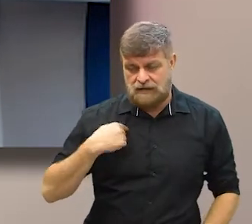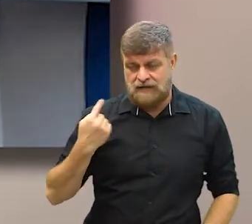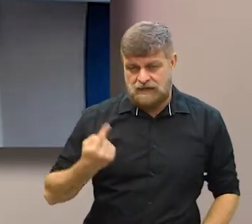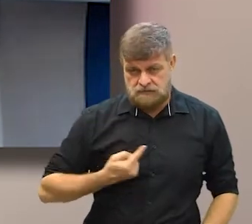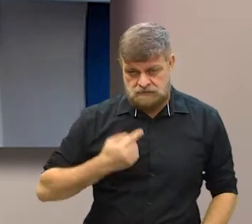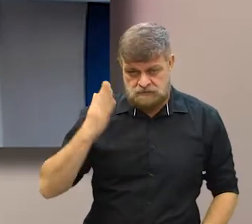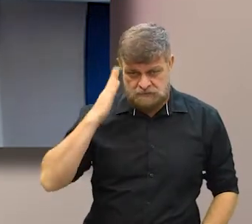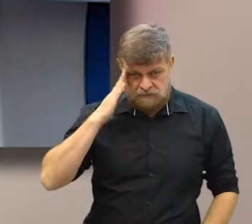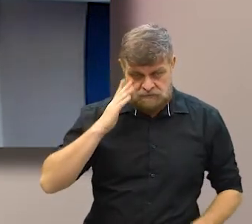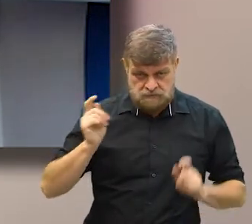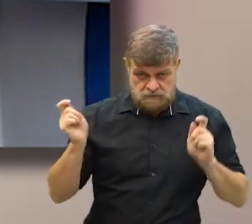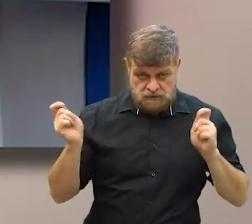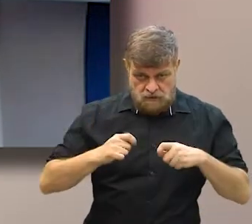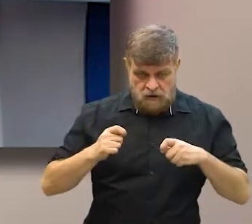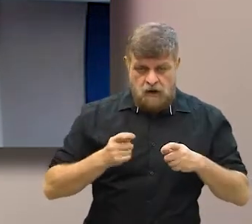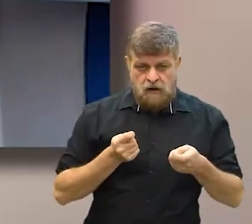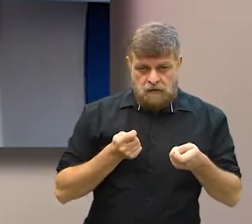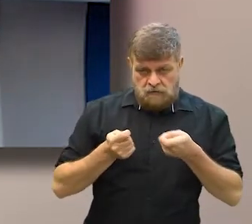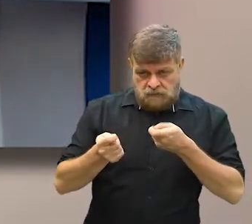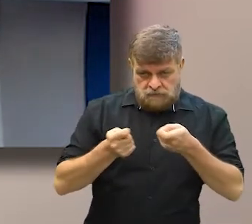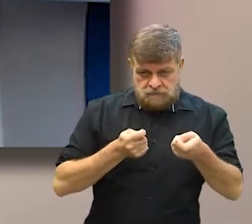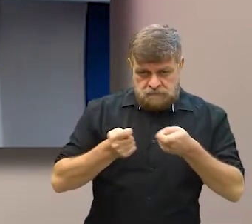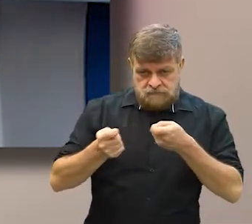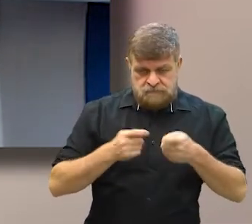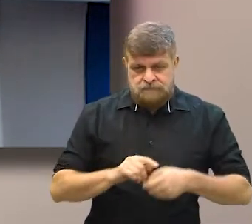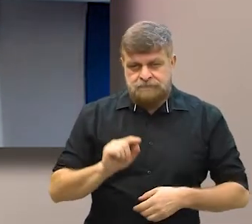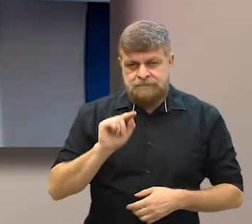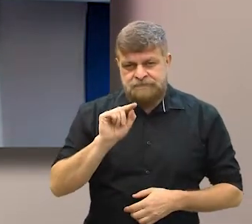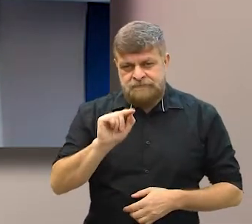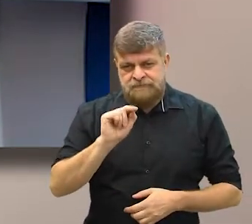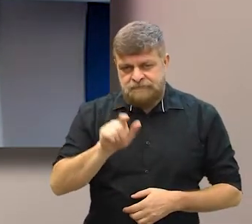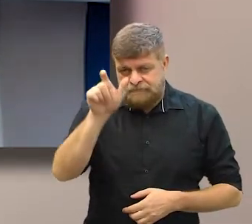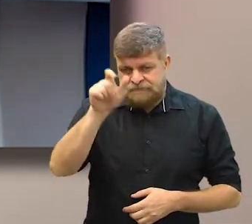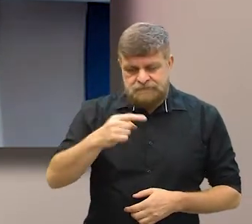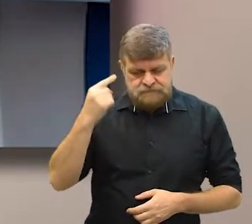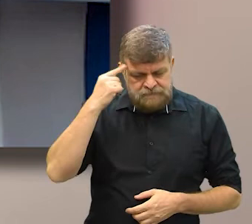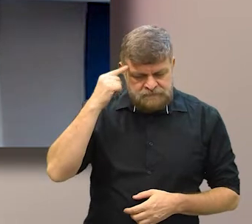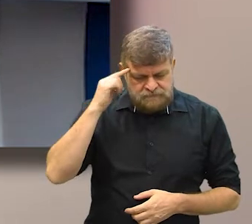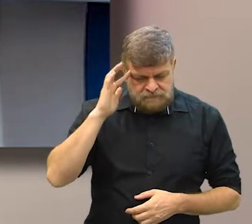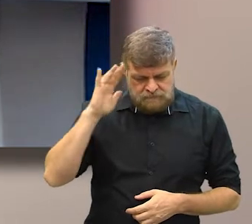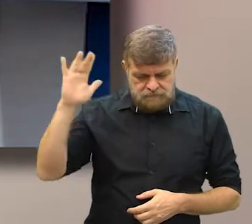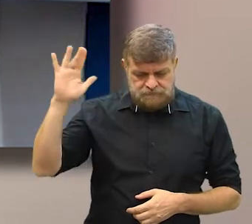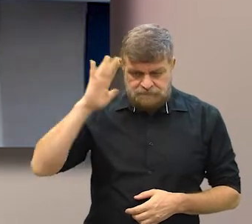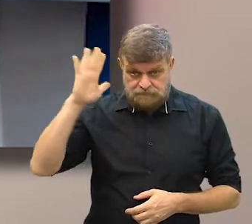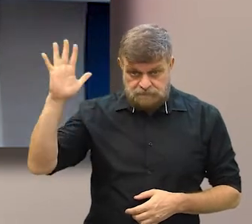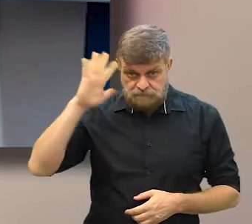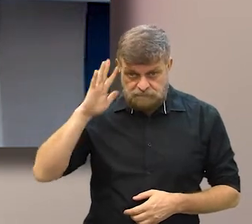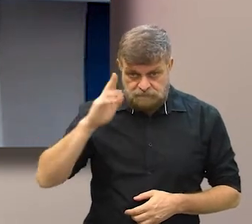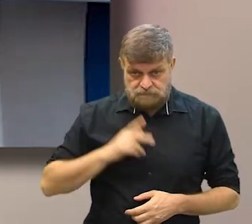com certeza, você tem ação e pode controlar, é o que você pensa,